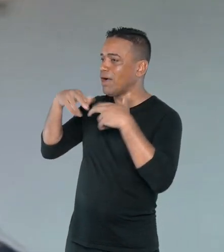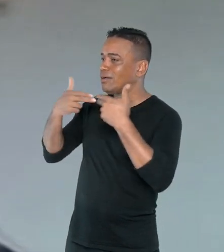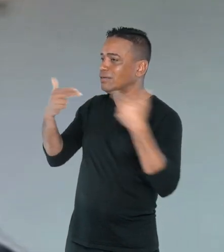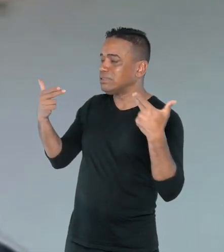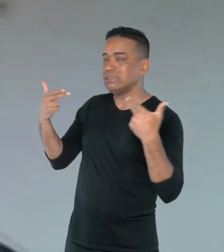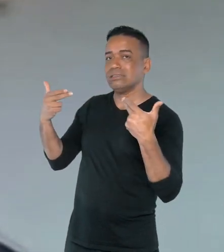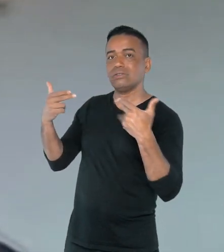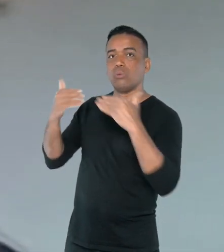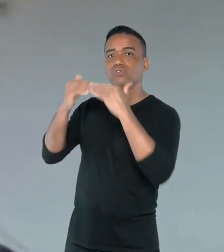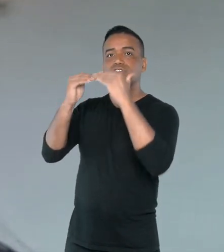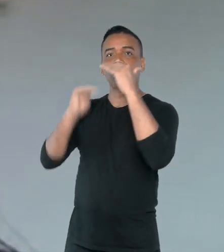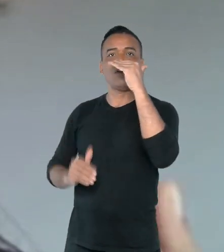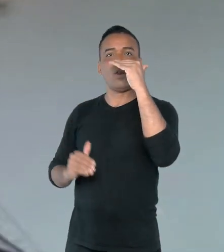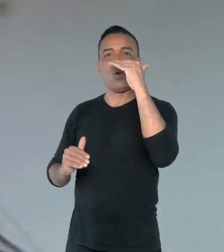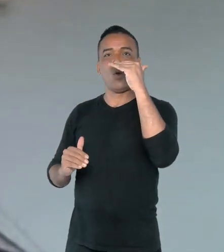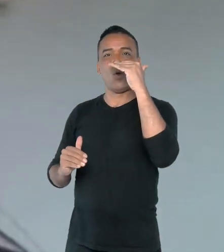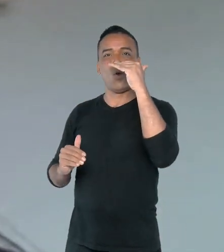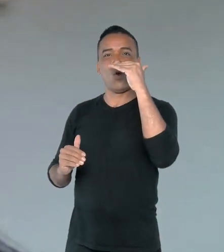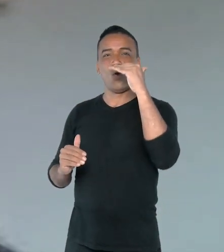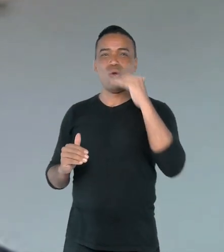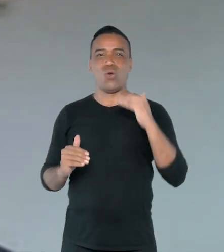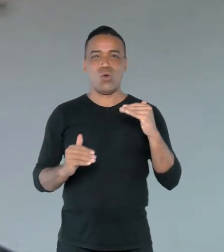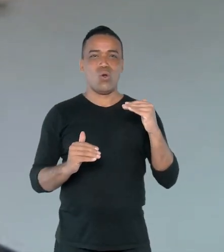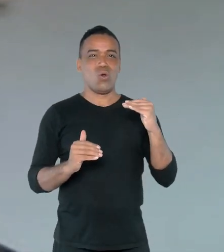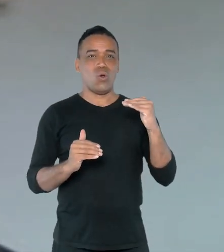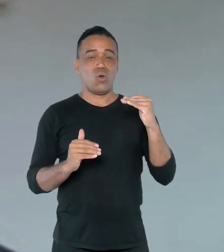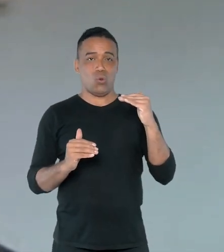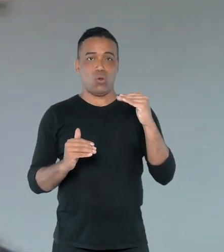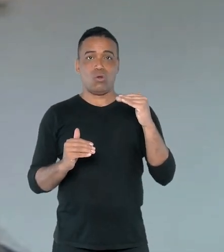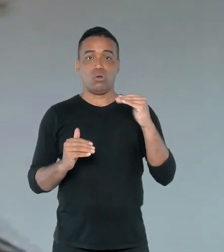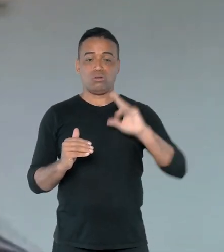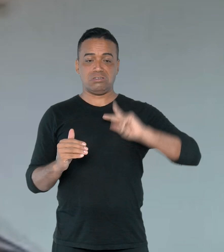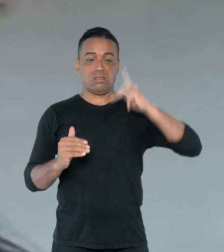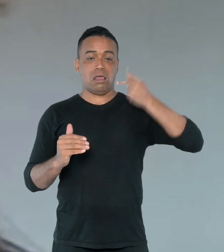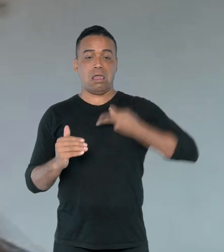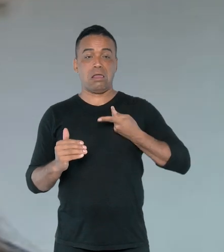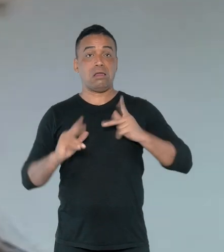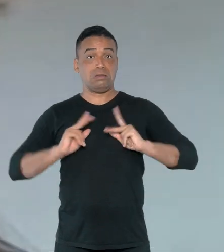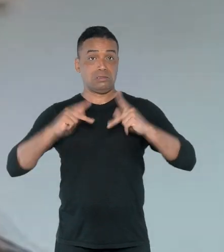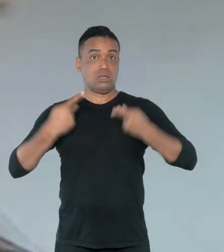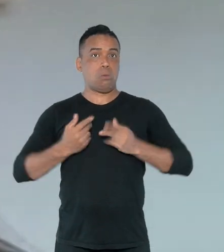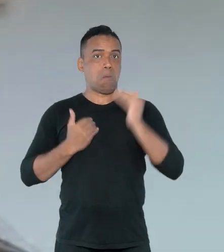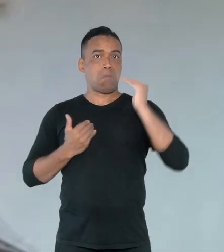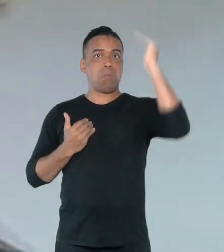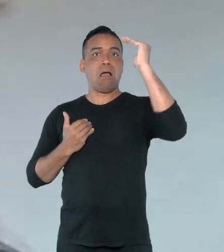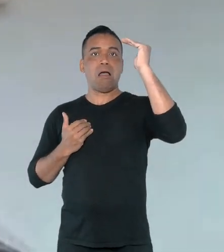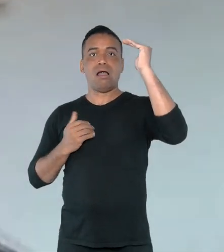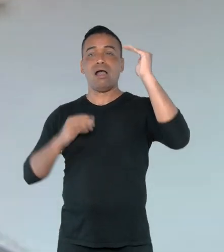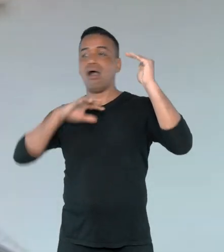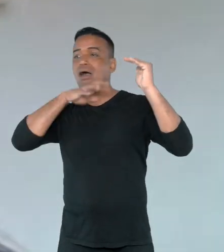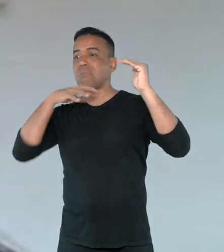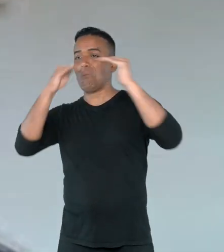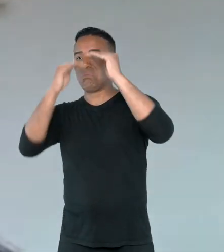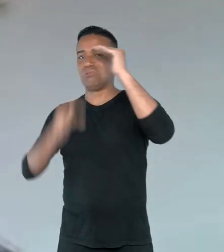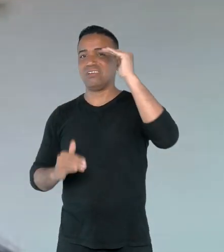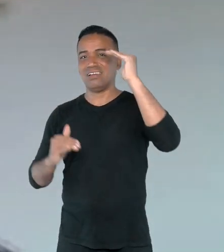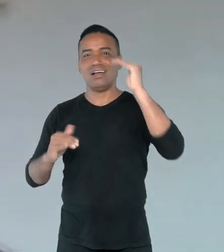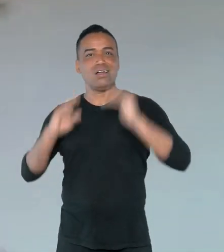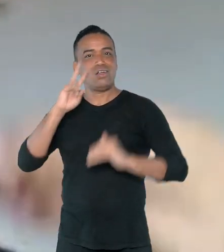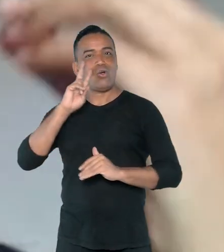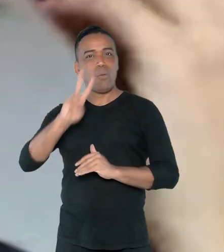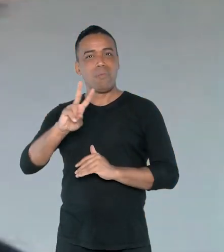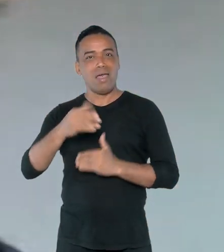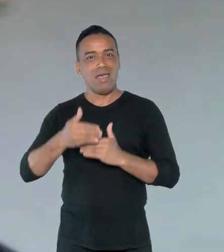fossem inferiores e estivessem a serviço do homem, e aí começa a olhar para a